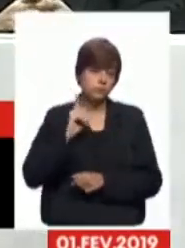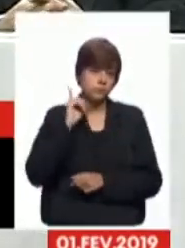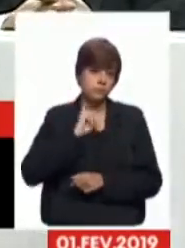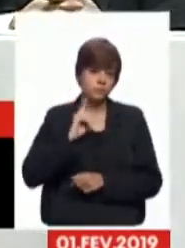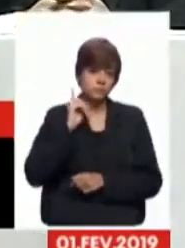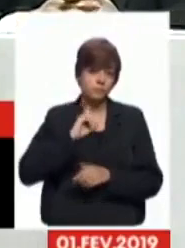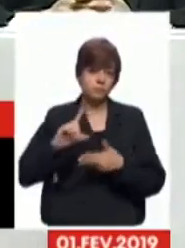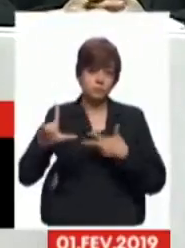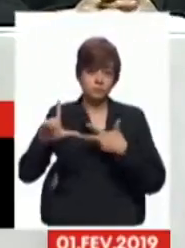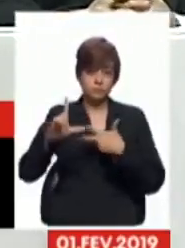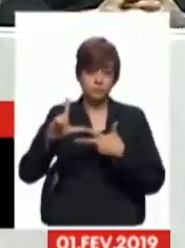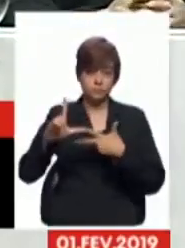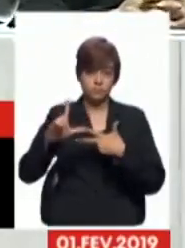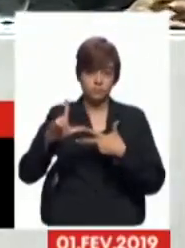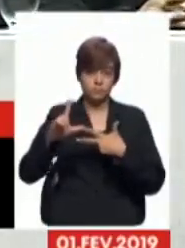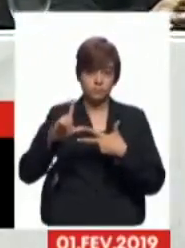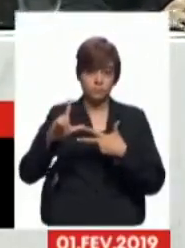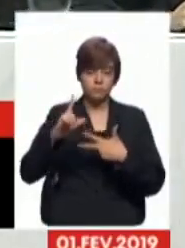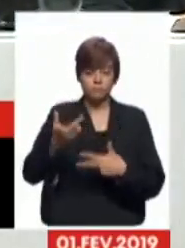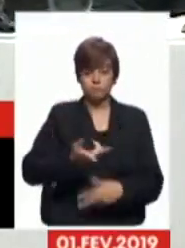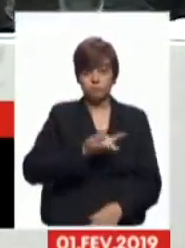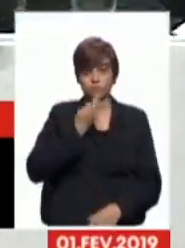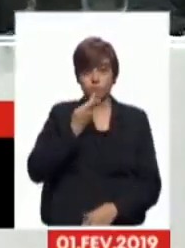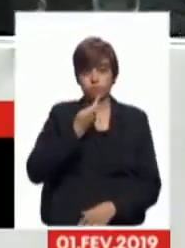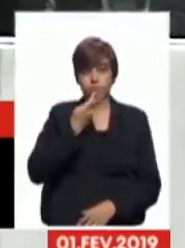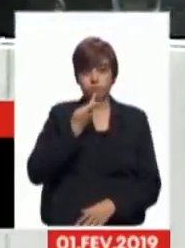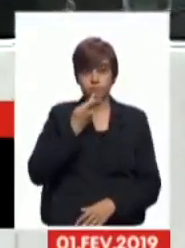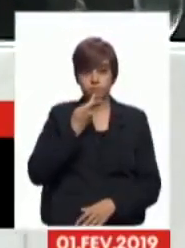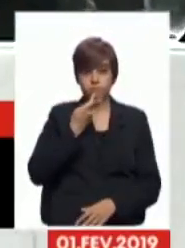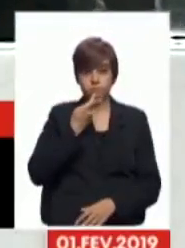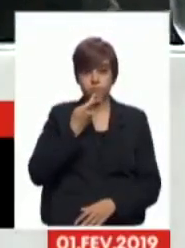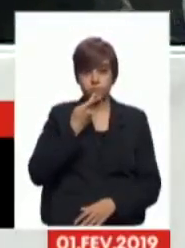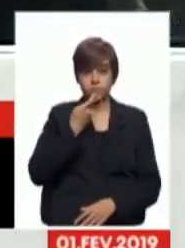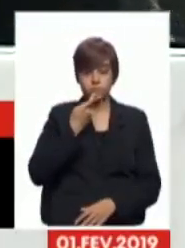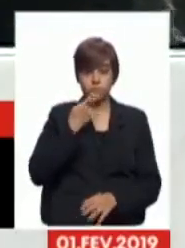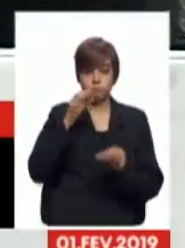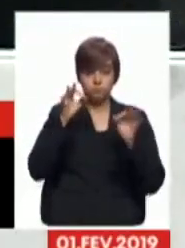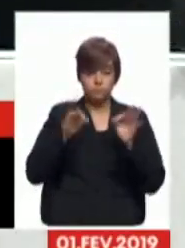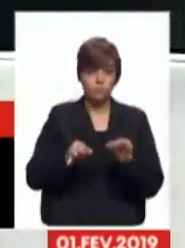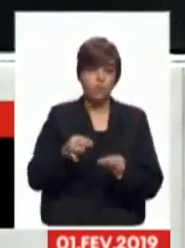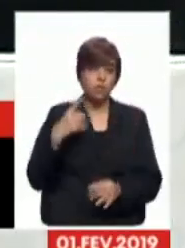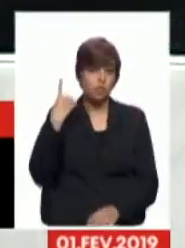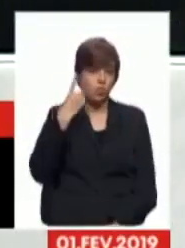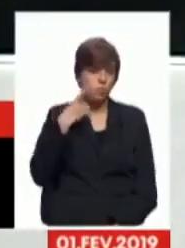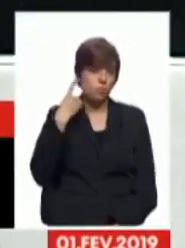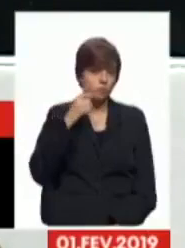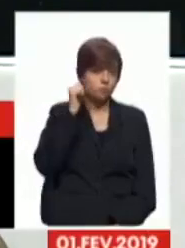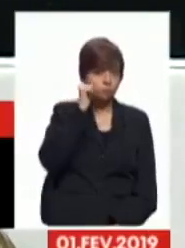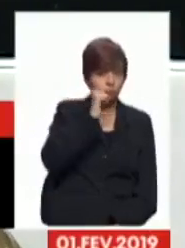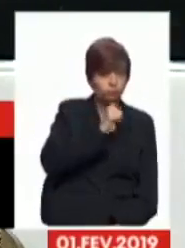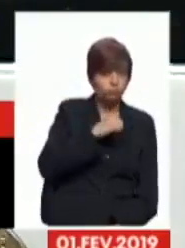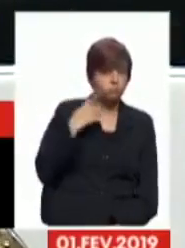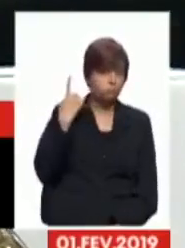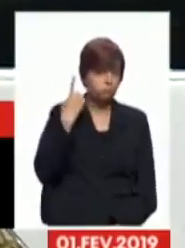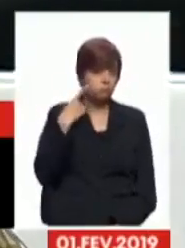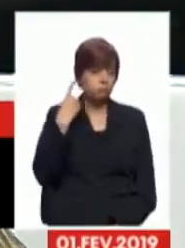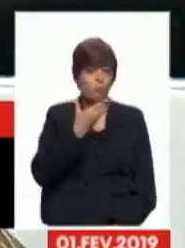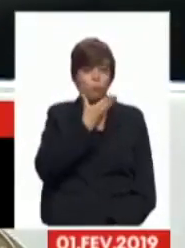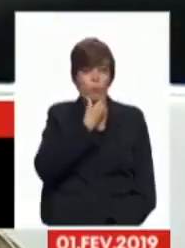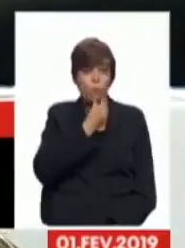declaro empossadas as deputadas e os deputados que